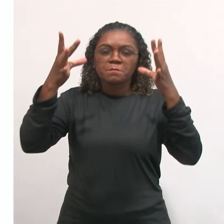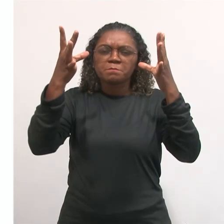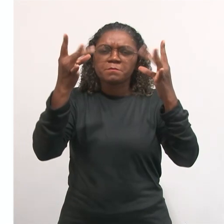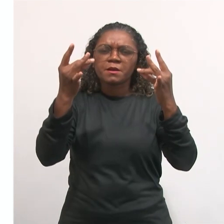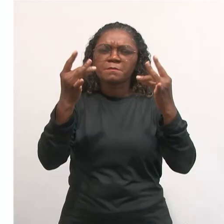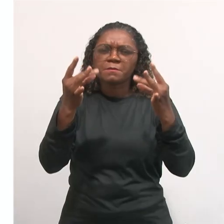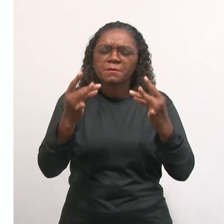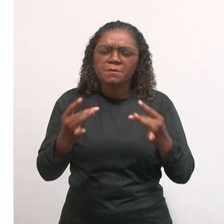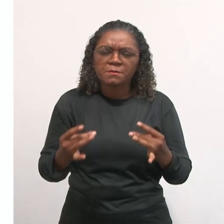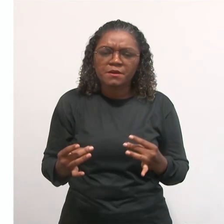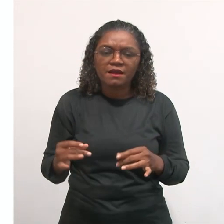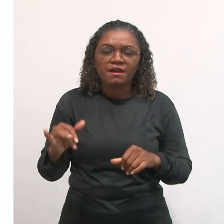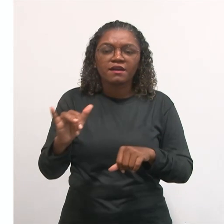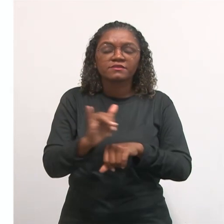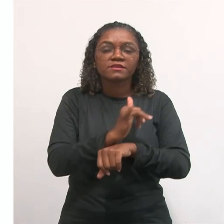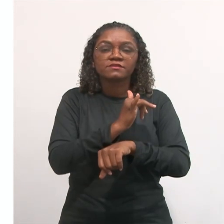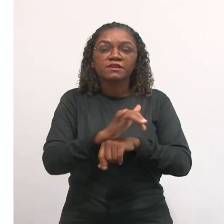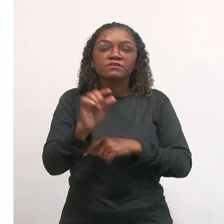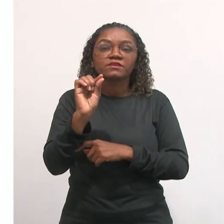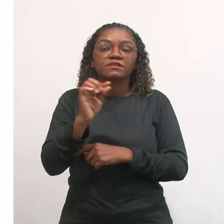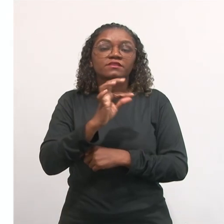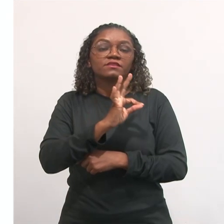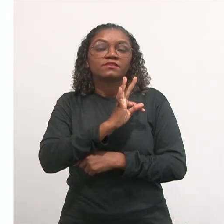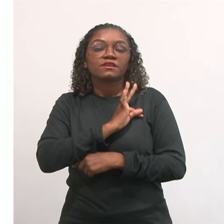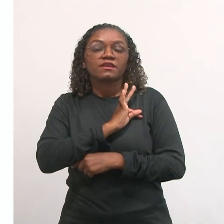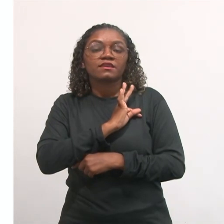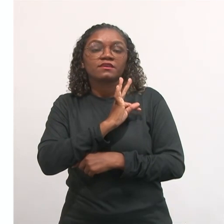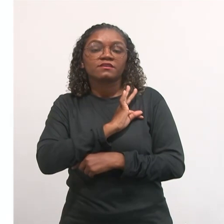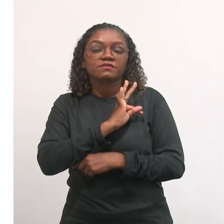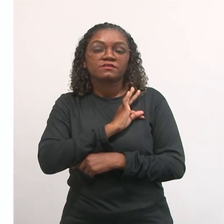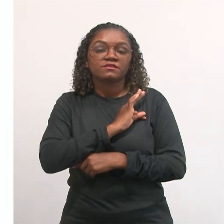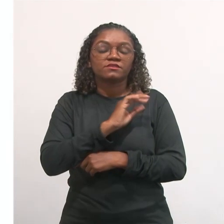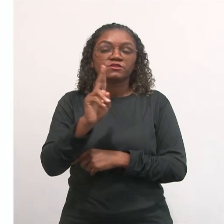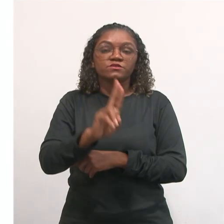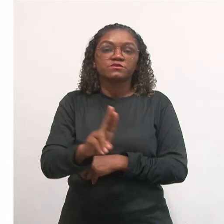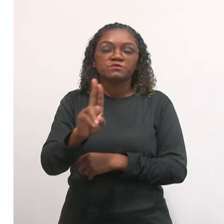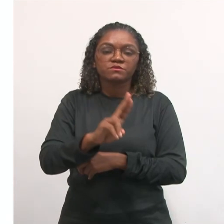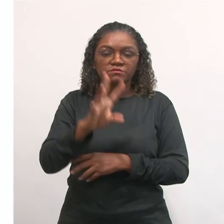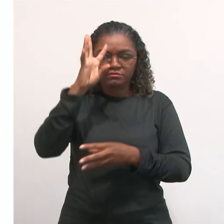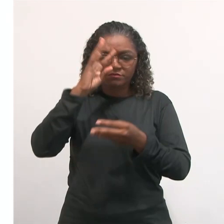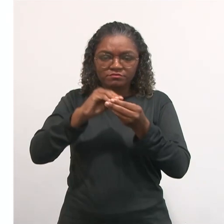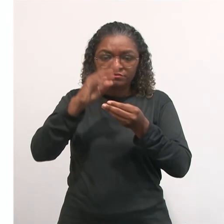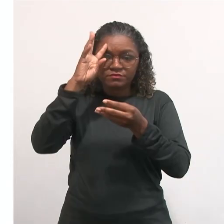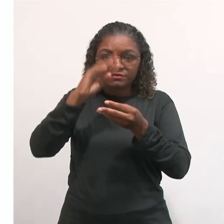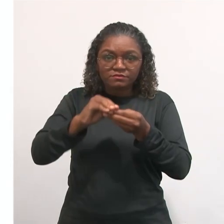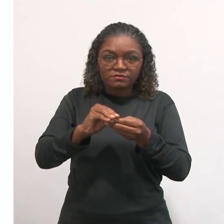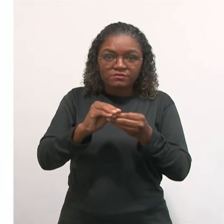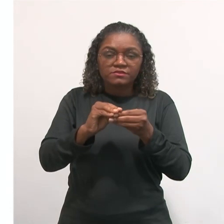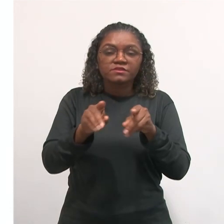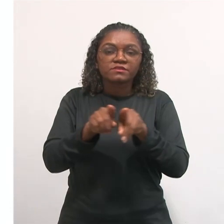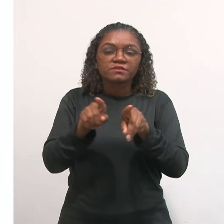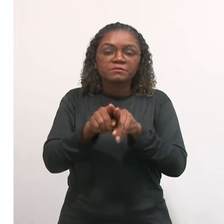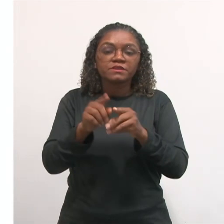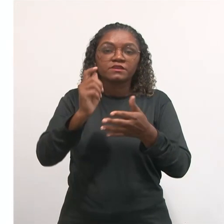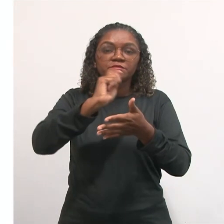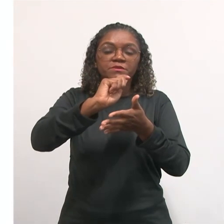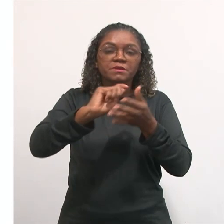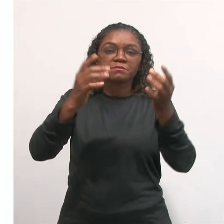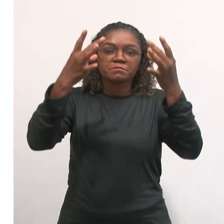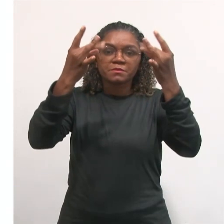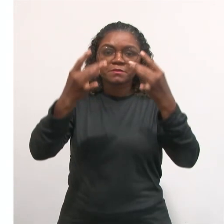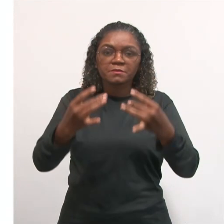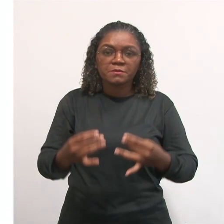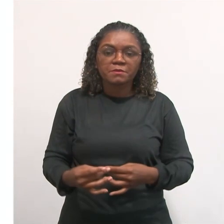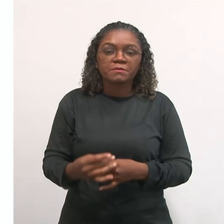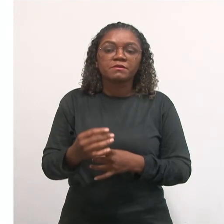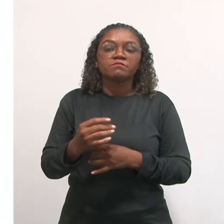as técnicas utilizadas para sintetizar e descrever dados numéricos com o propósito de facilitar